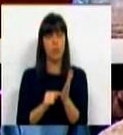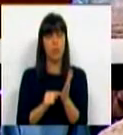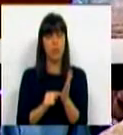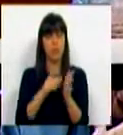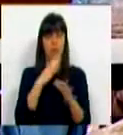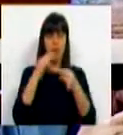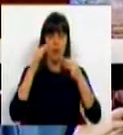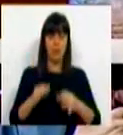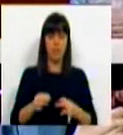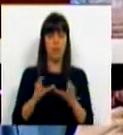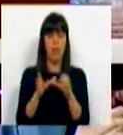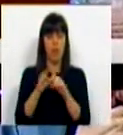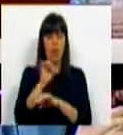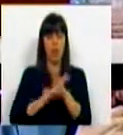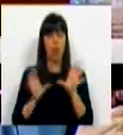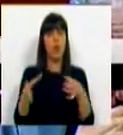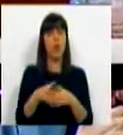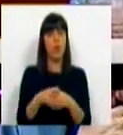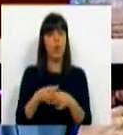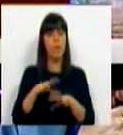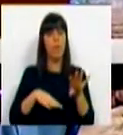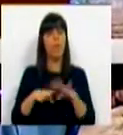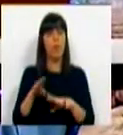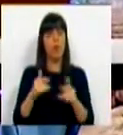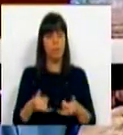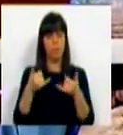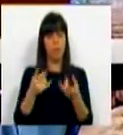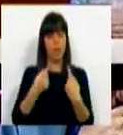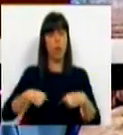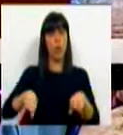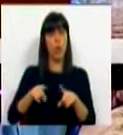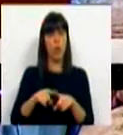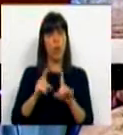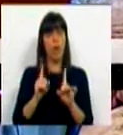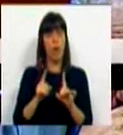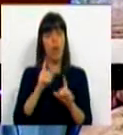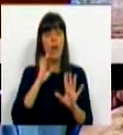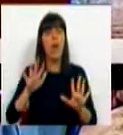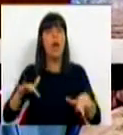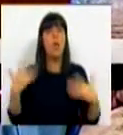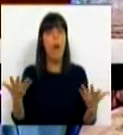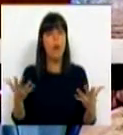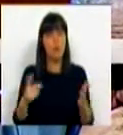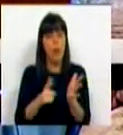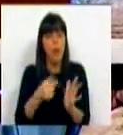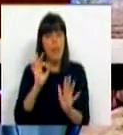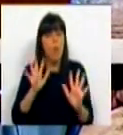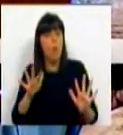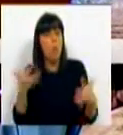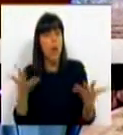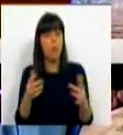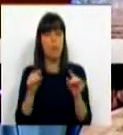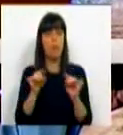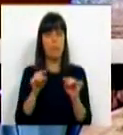na afirmação que o Eurogrupo produziu a seguir à reunião é a expressão quando necessário. E é